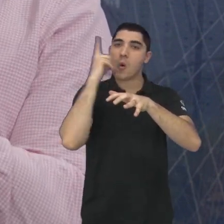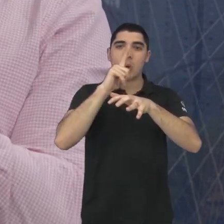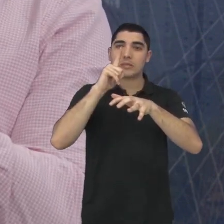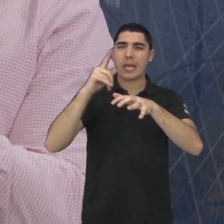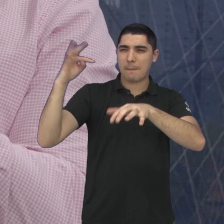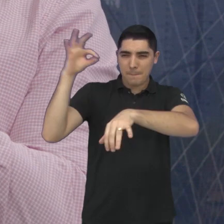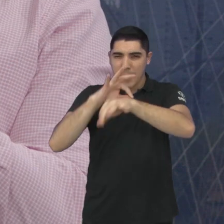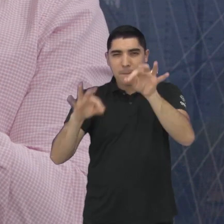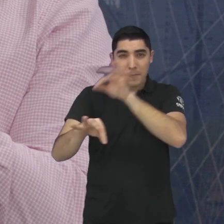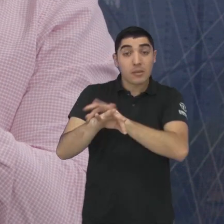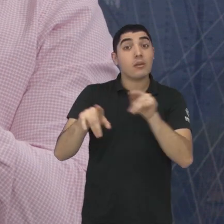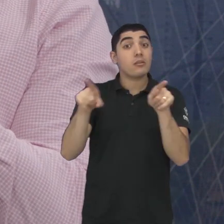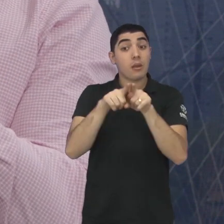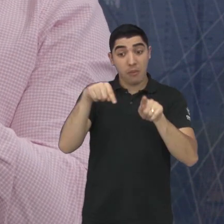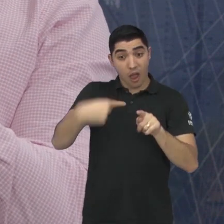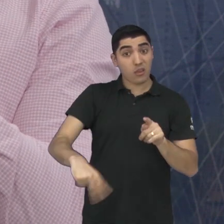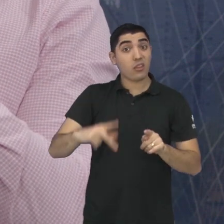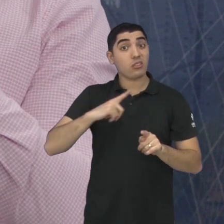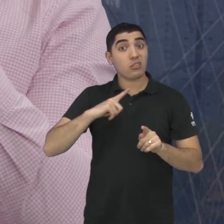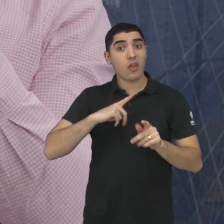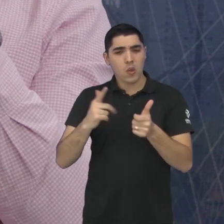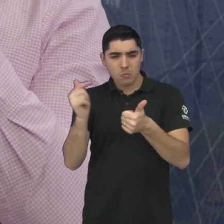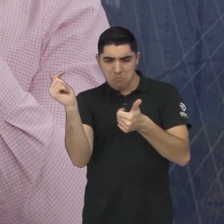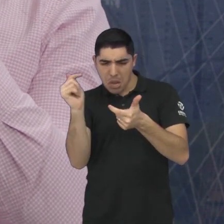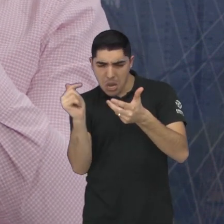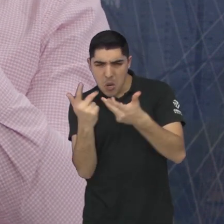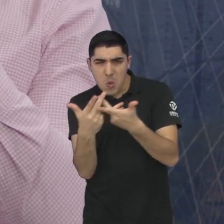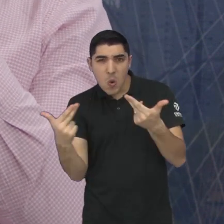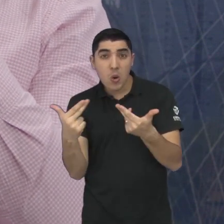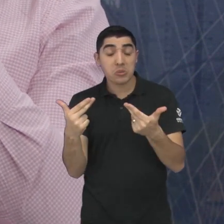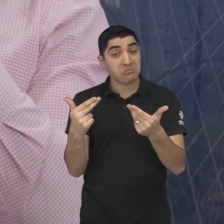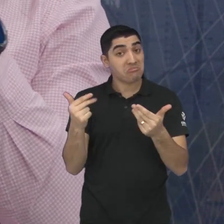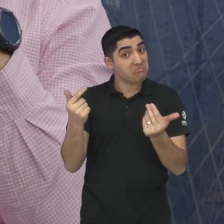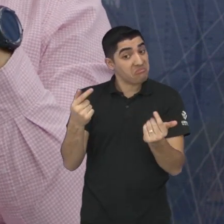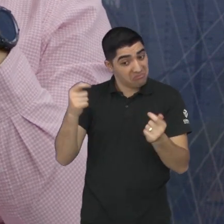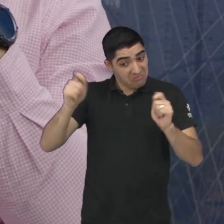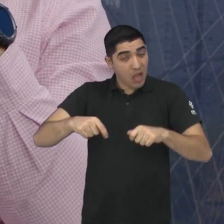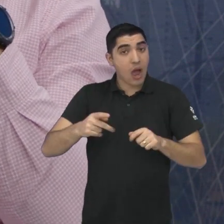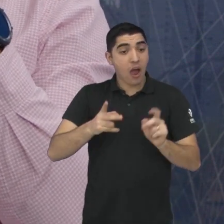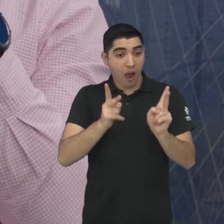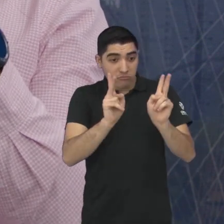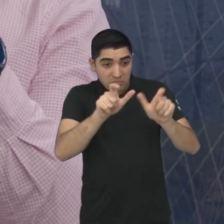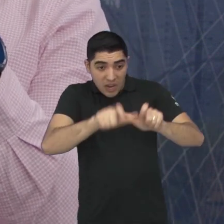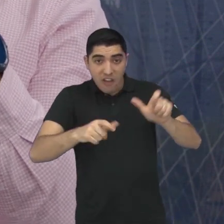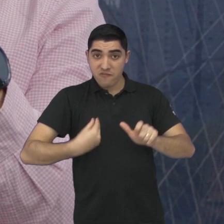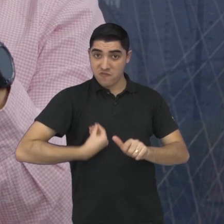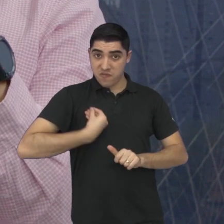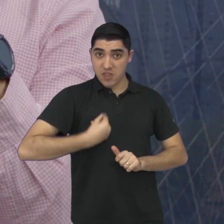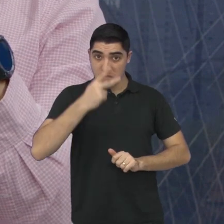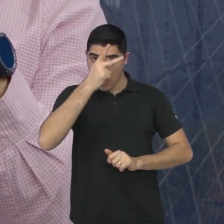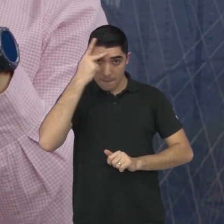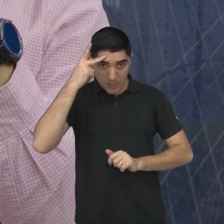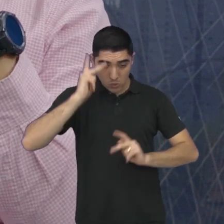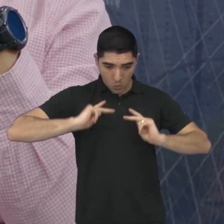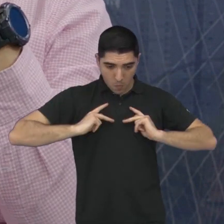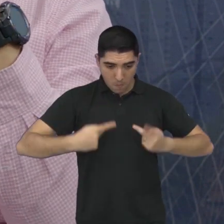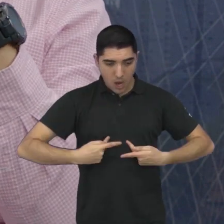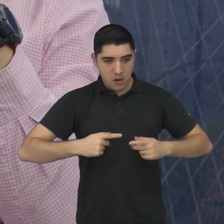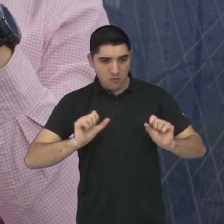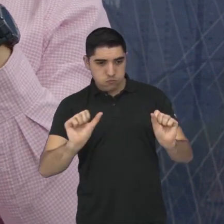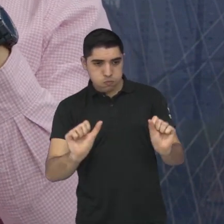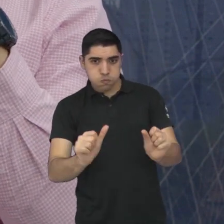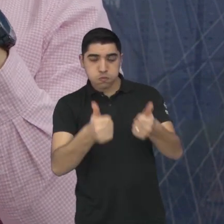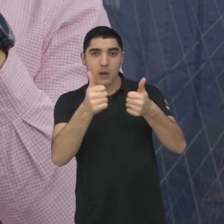o oxigênio disponível. Isso foi uma condição essencial para a evolução da vida, para a